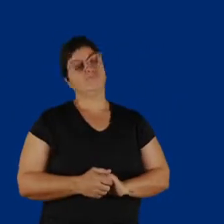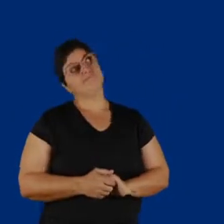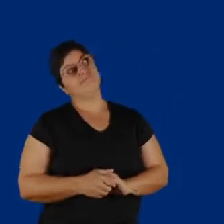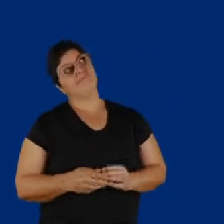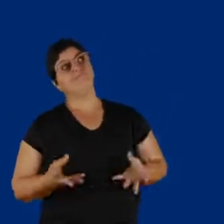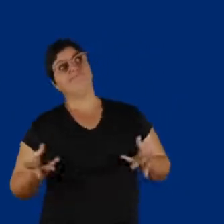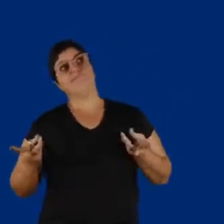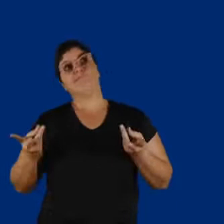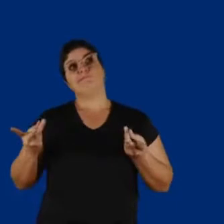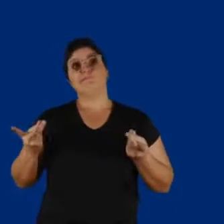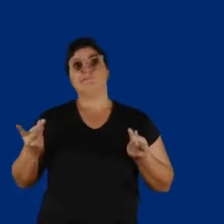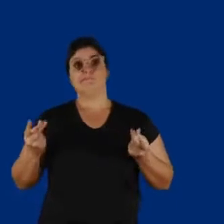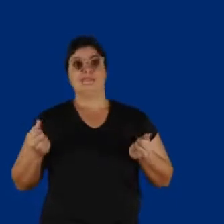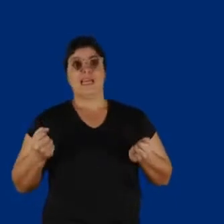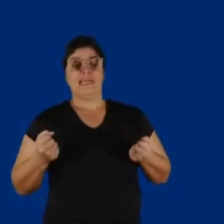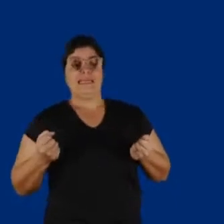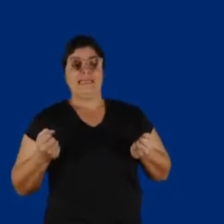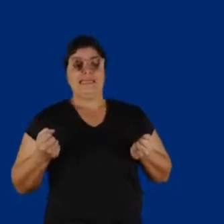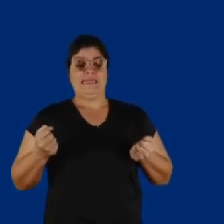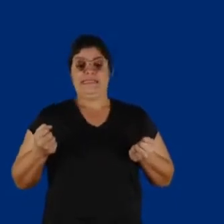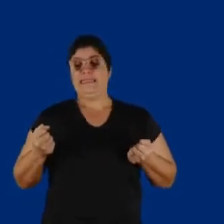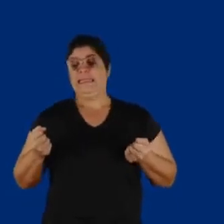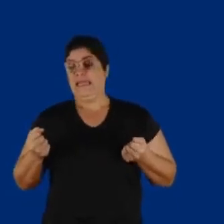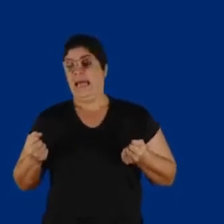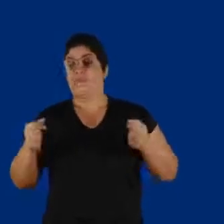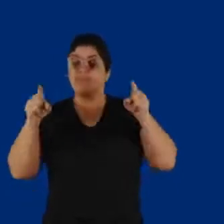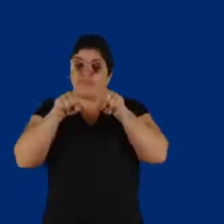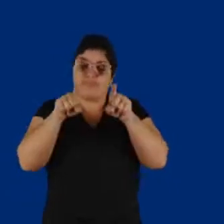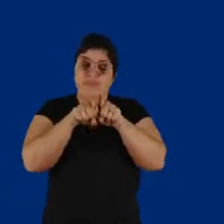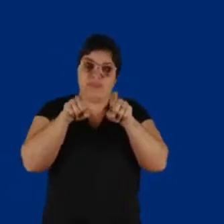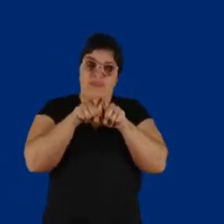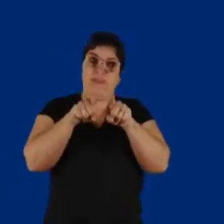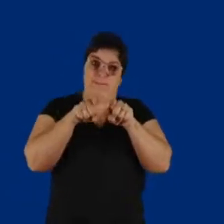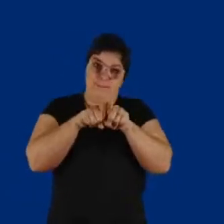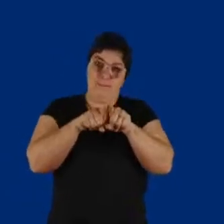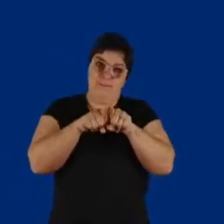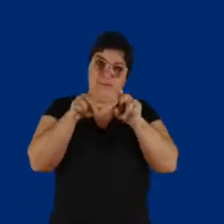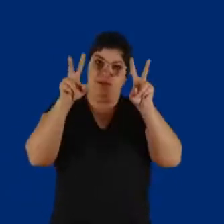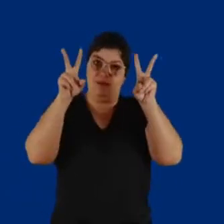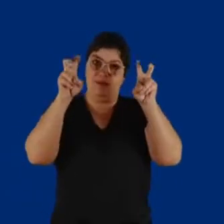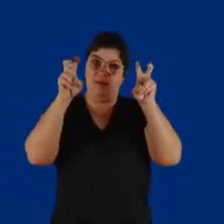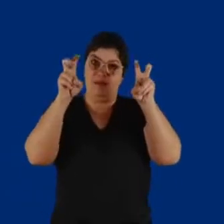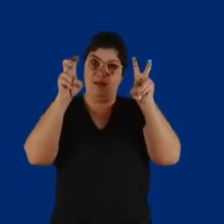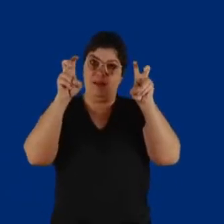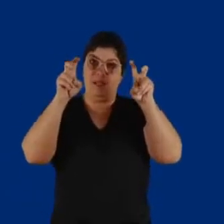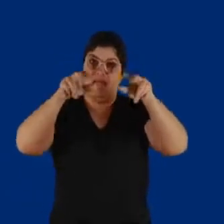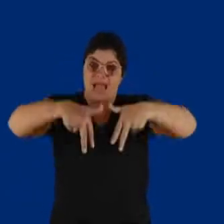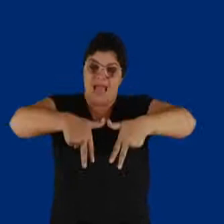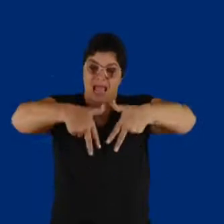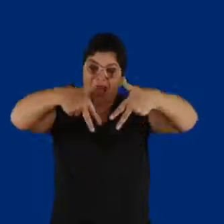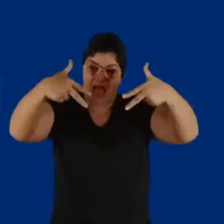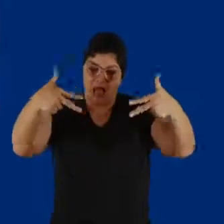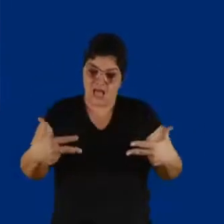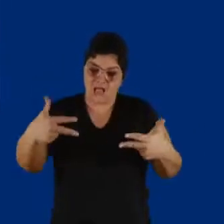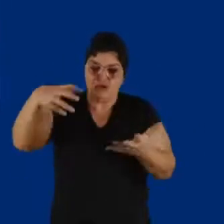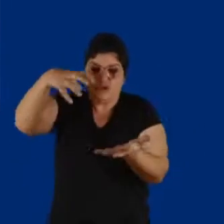This is about also isso também é sobre a etnocentricidade da